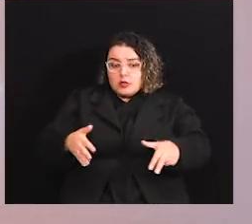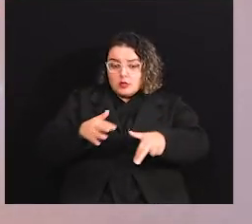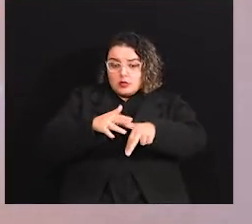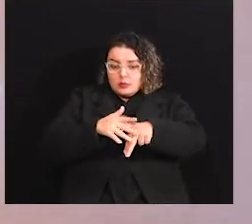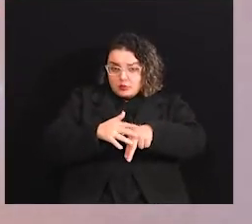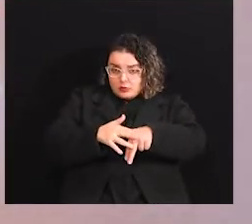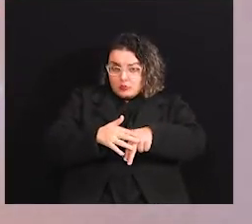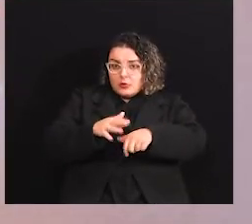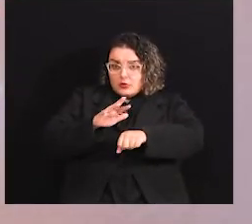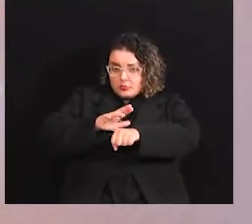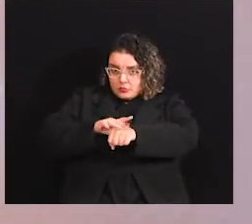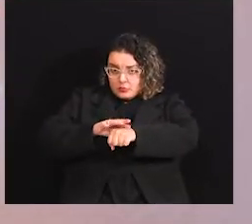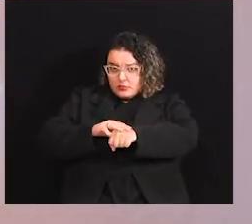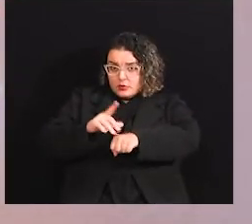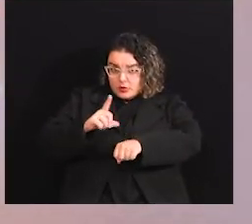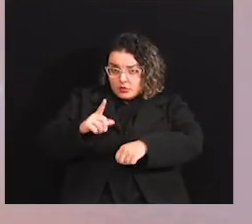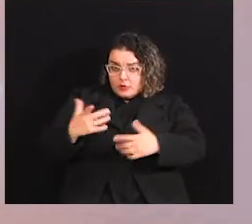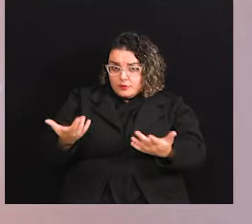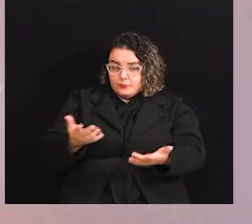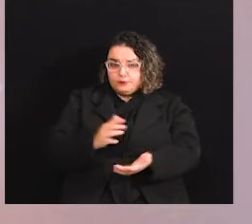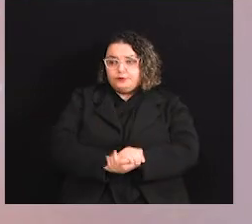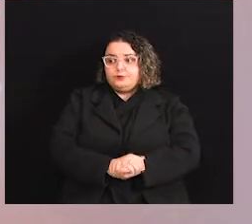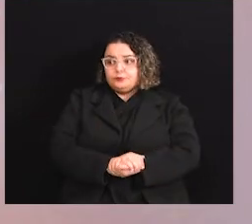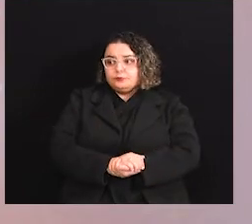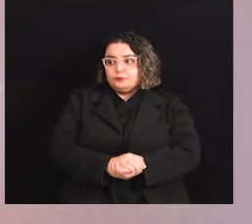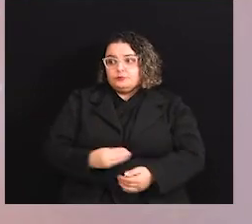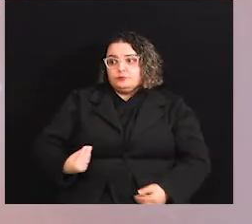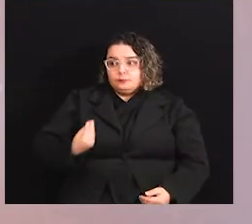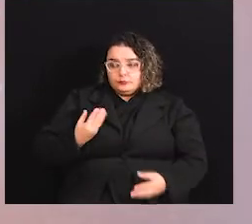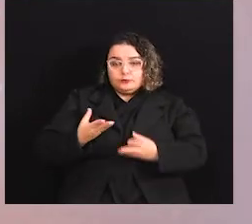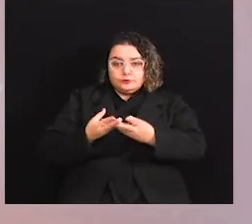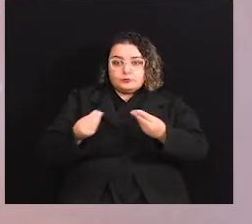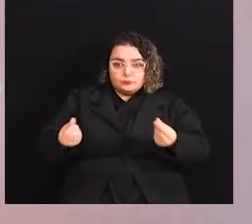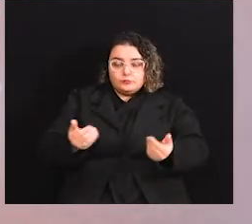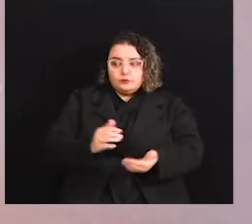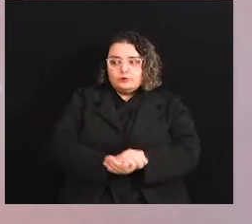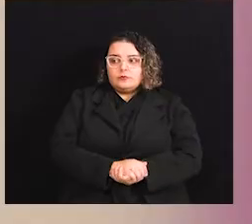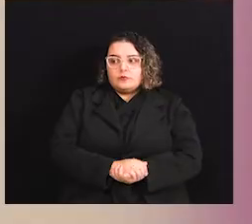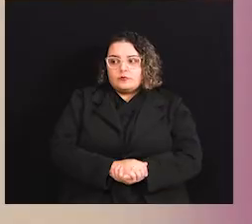tem intolerância deve ter então, doutor? Para ter uma vida aí de qualidade.